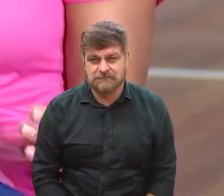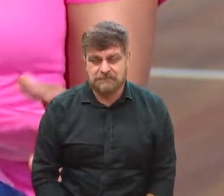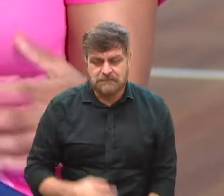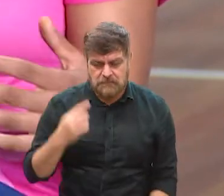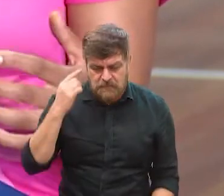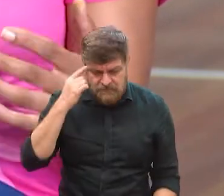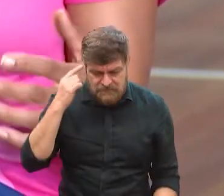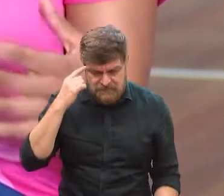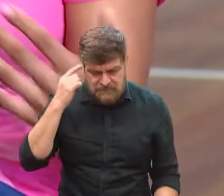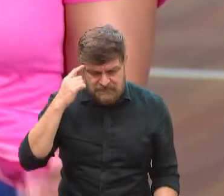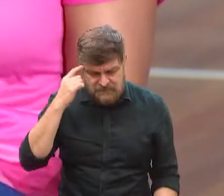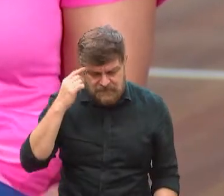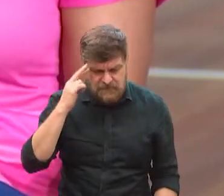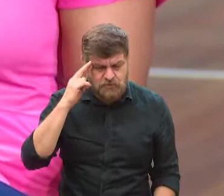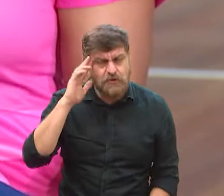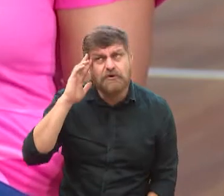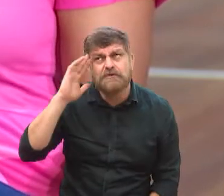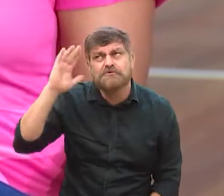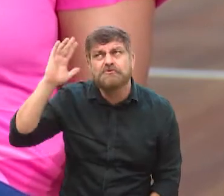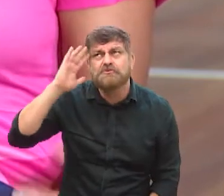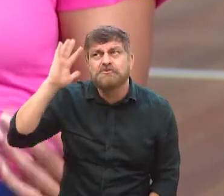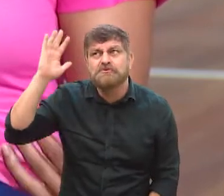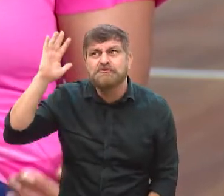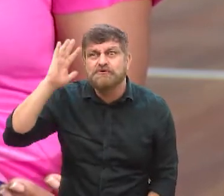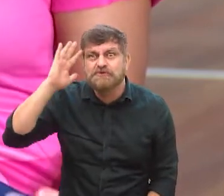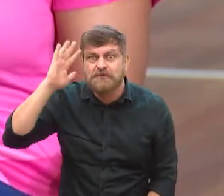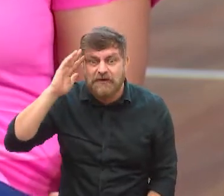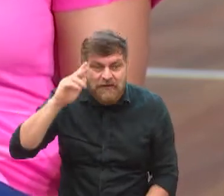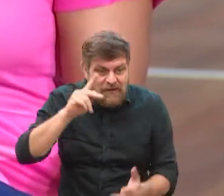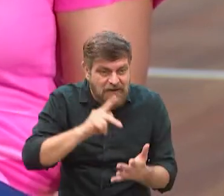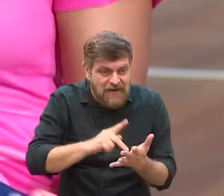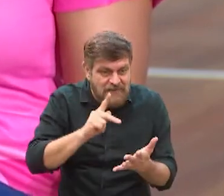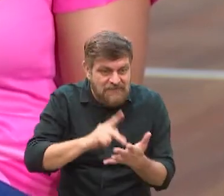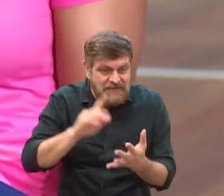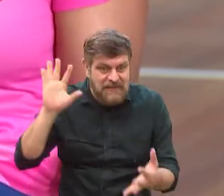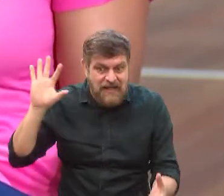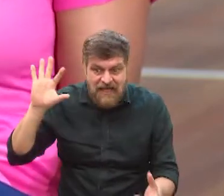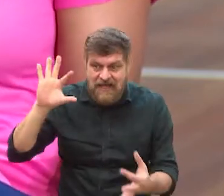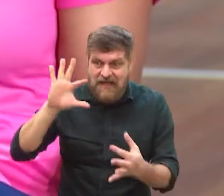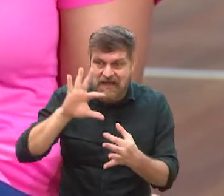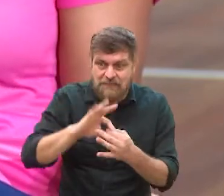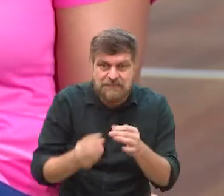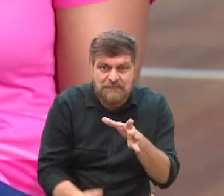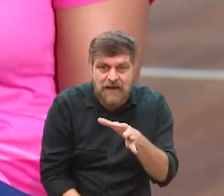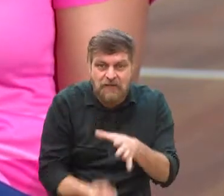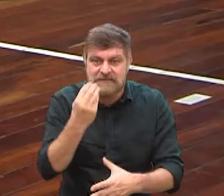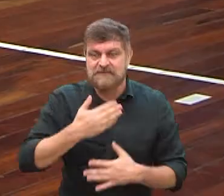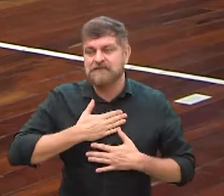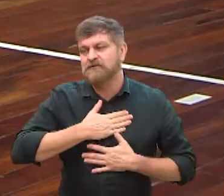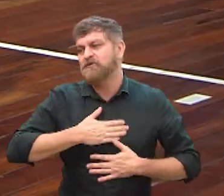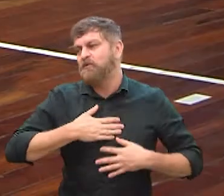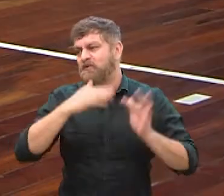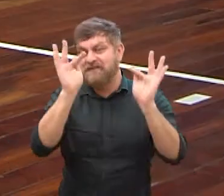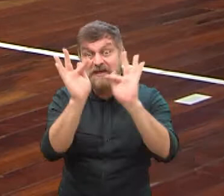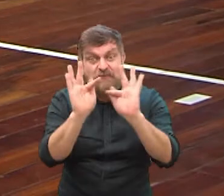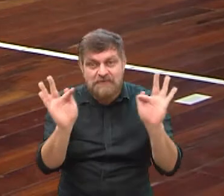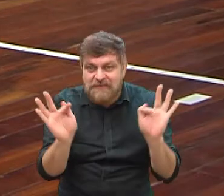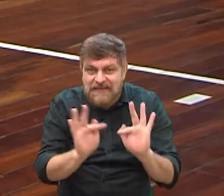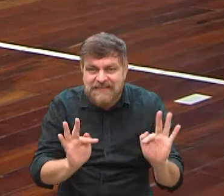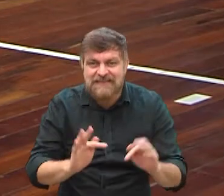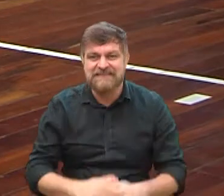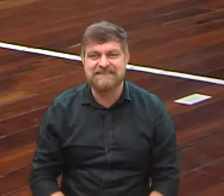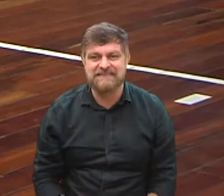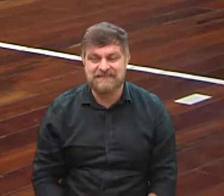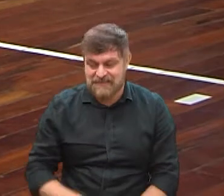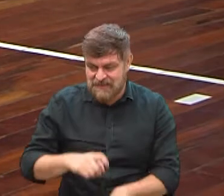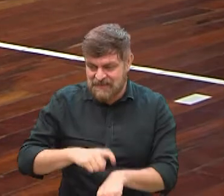Eu pensar, né? Aquele sonho, você imagina tanto, está acontecendo, eu fiquei muito feliz.